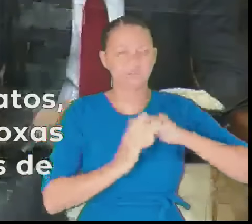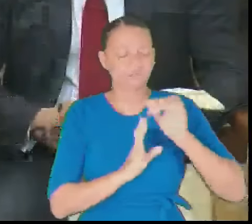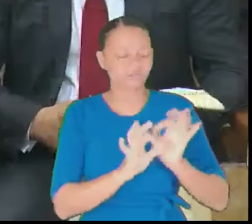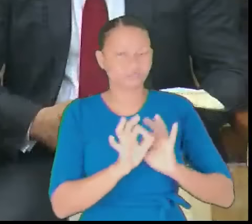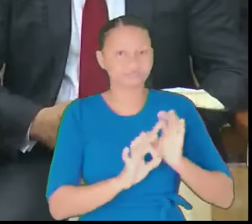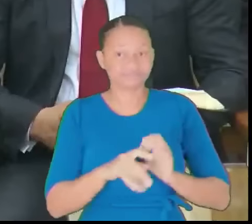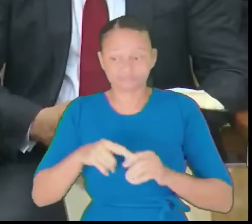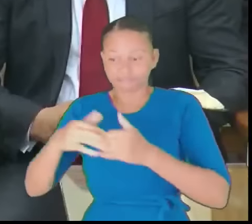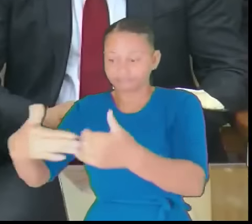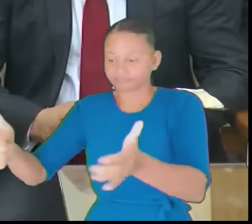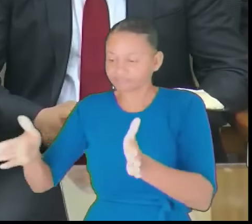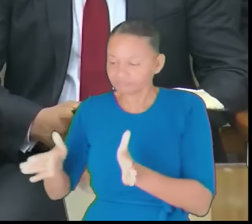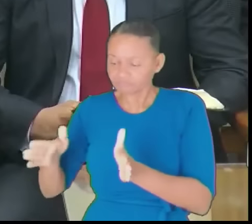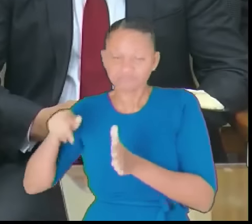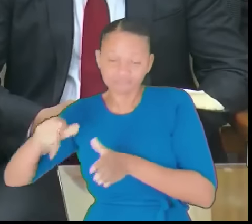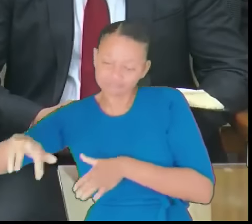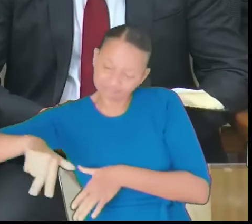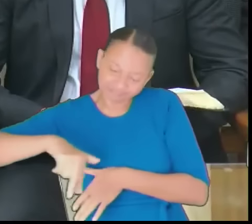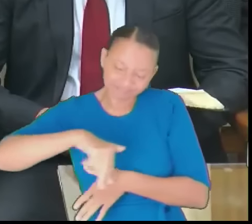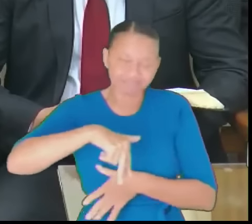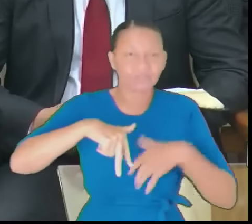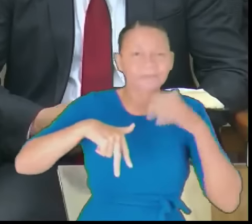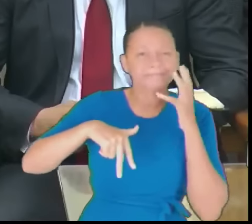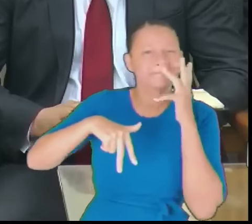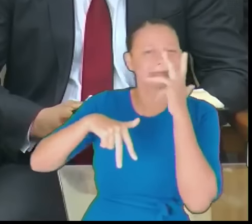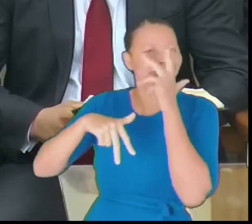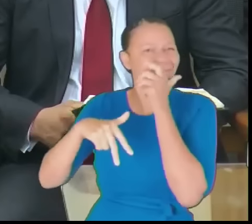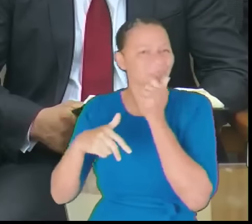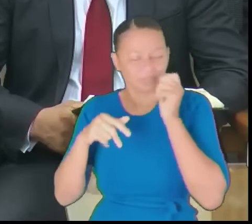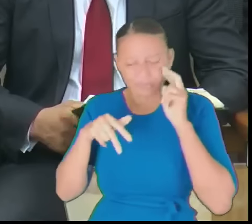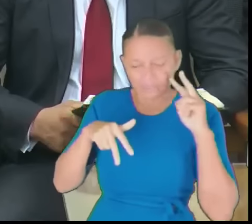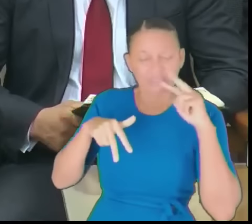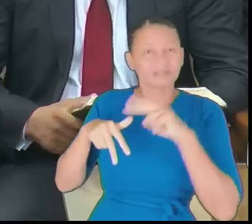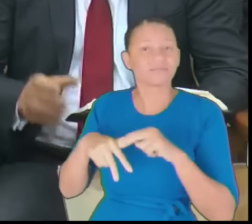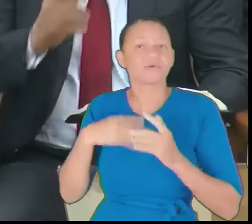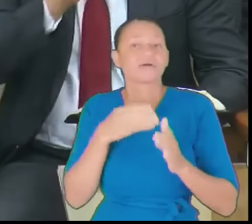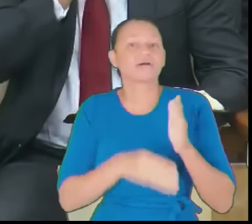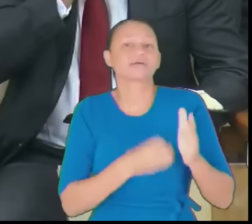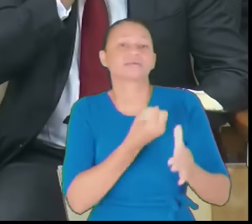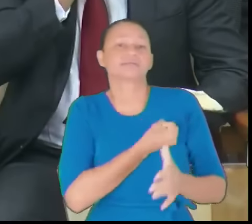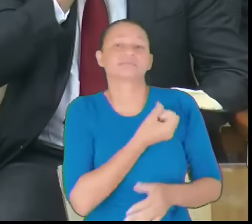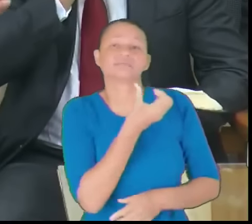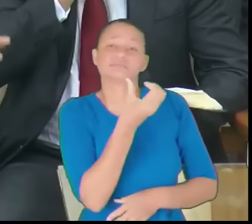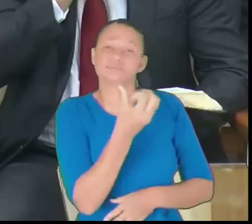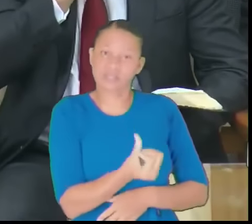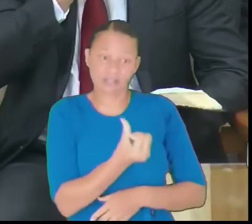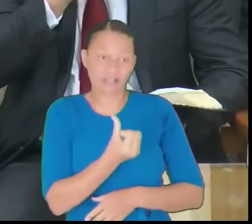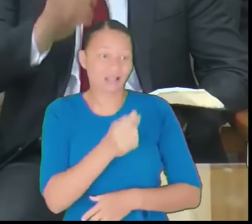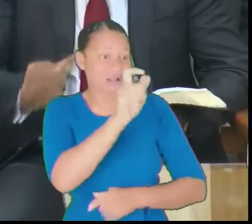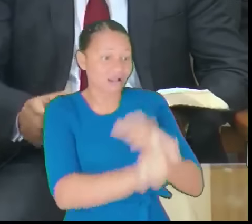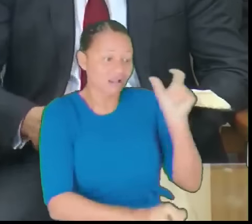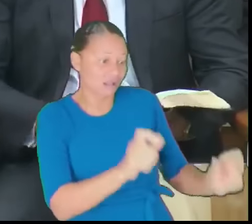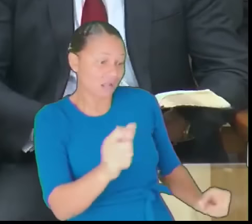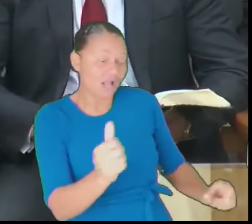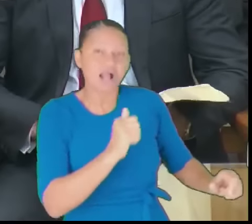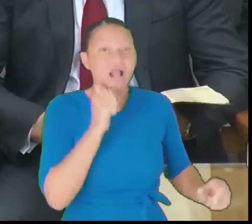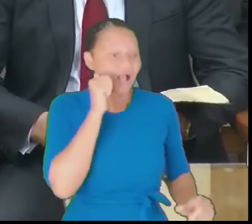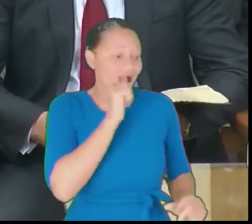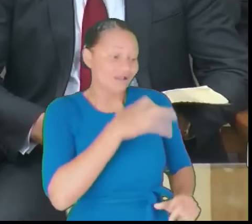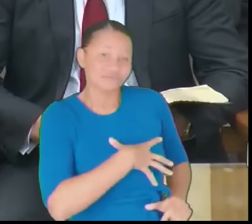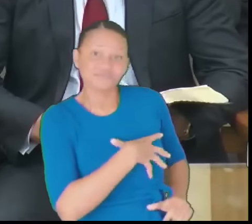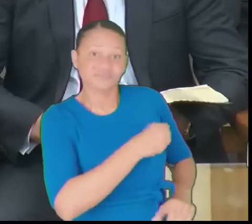do jardim, ela saiu linda. Você vê no capítulo 6, as filhas de Jerusalém diz: quem é esta